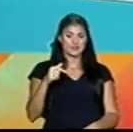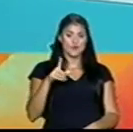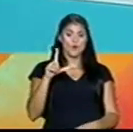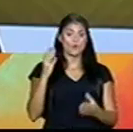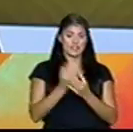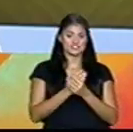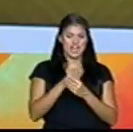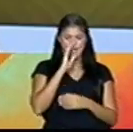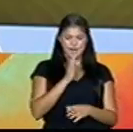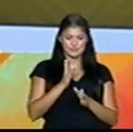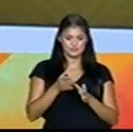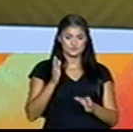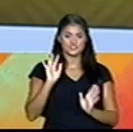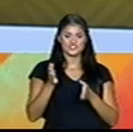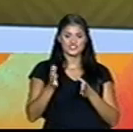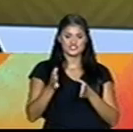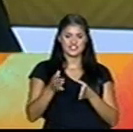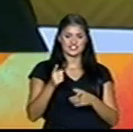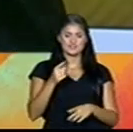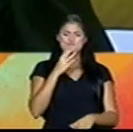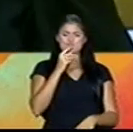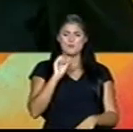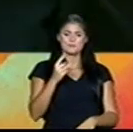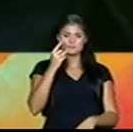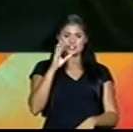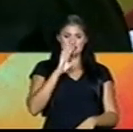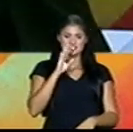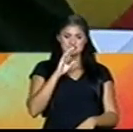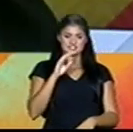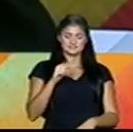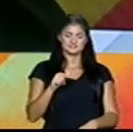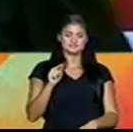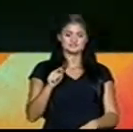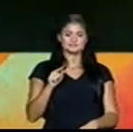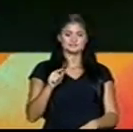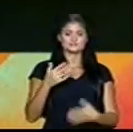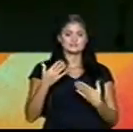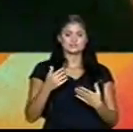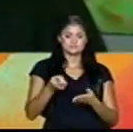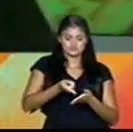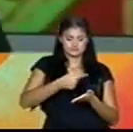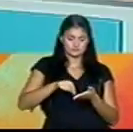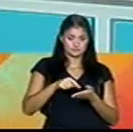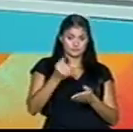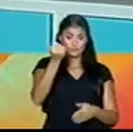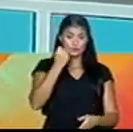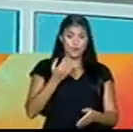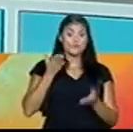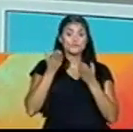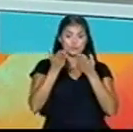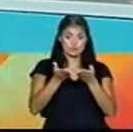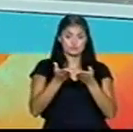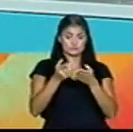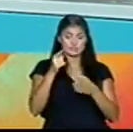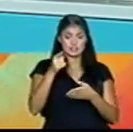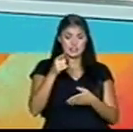muito habituado. Eu costumo dizer que ele é o meu provador oficial. Se ele disser, mãe, está muito azedo, assim, pronto. Então vamos fazer estas panquecas no forno. No forno. O que faz com que a panqueca